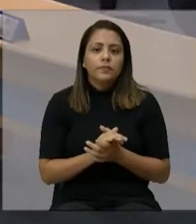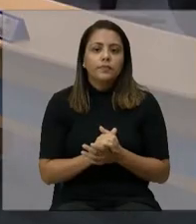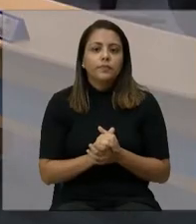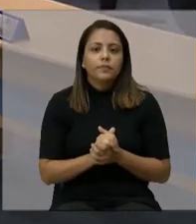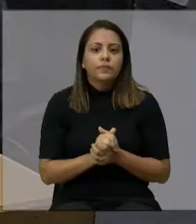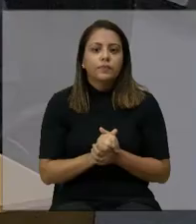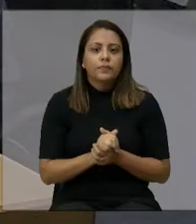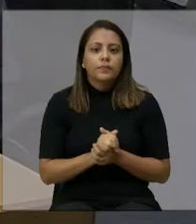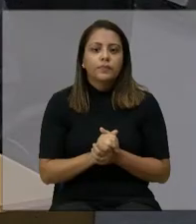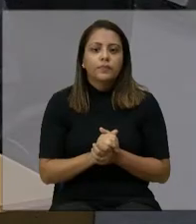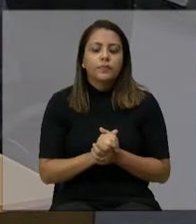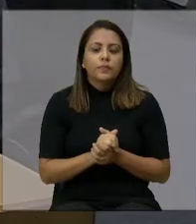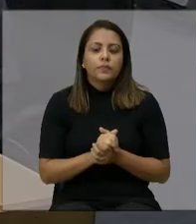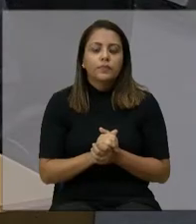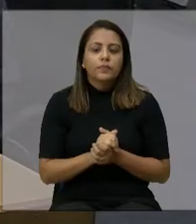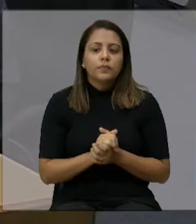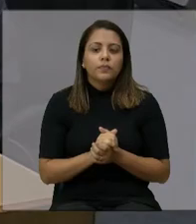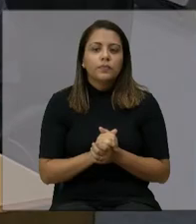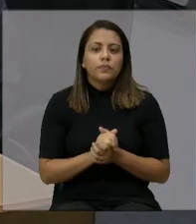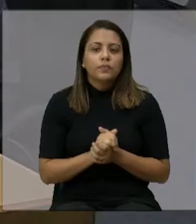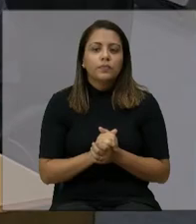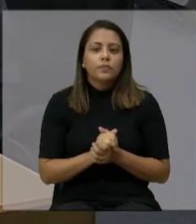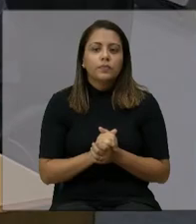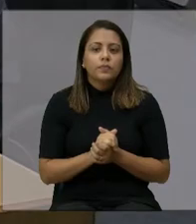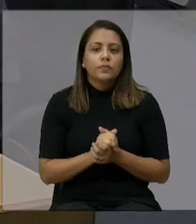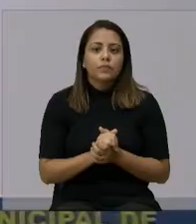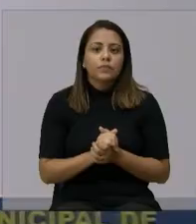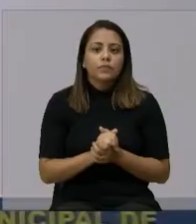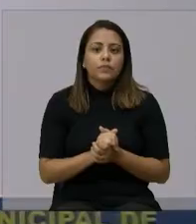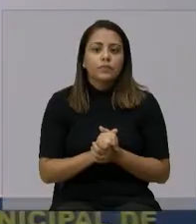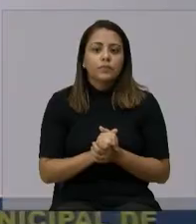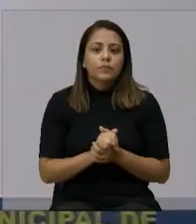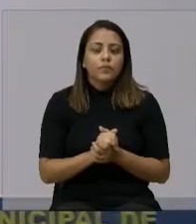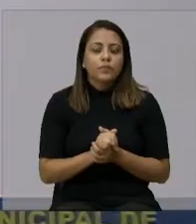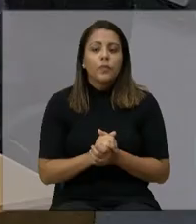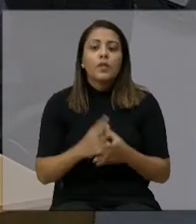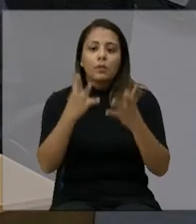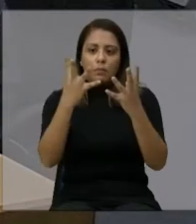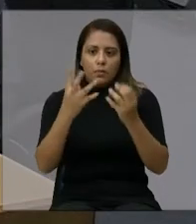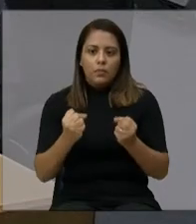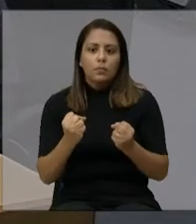manifestem. Nenhuma manifestação contrária. Aprovado por unanimidade.